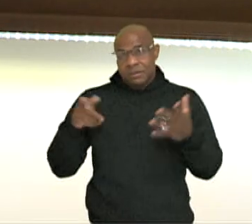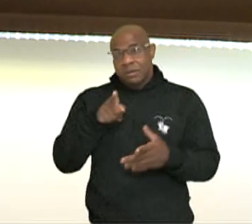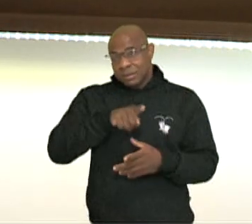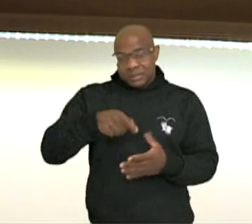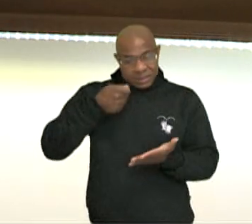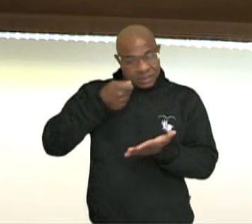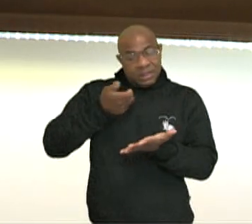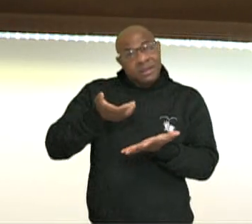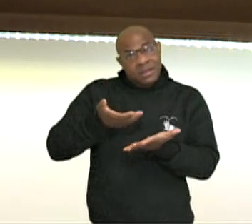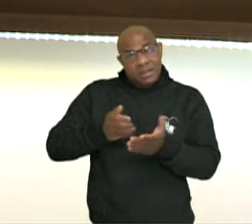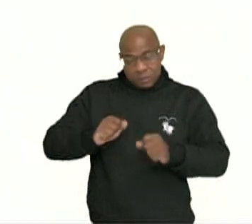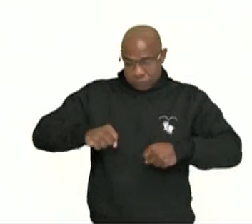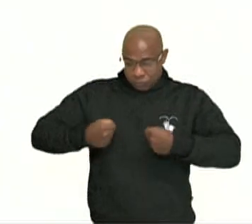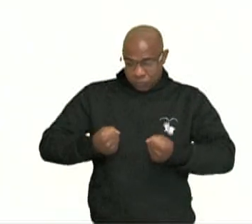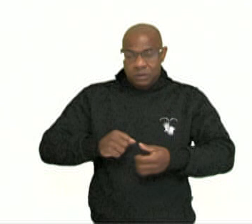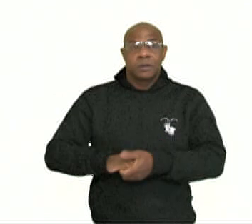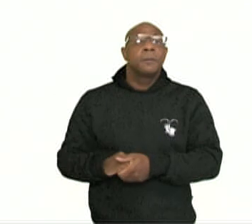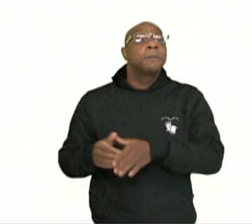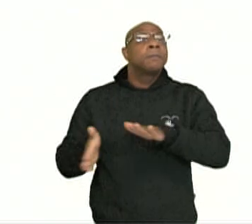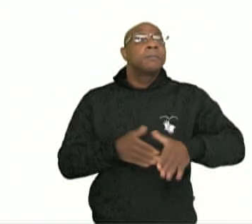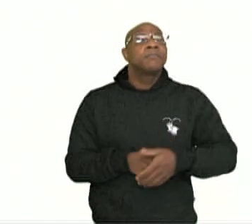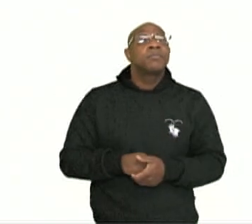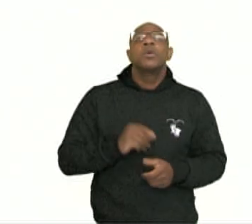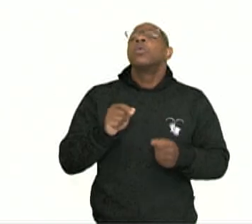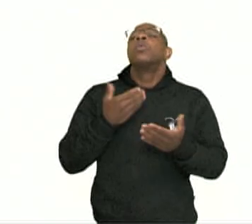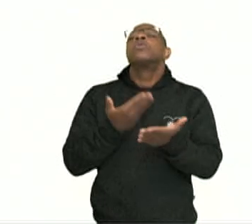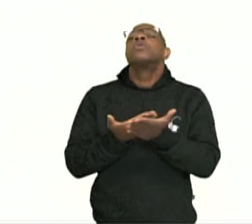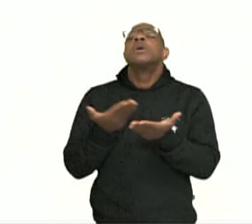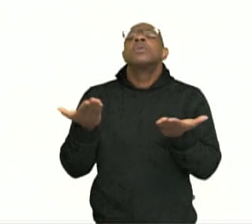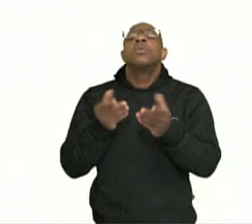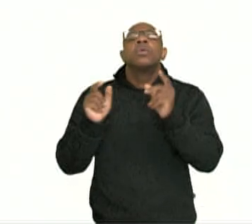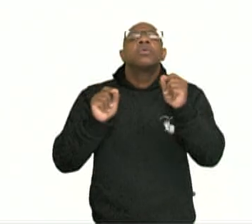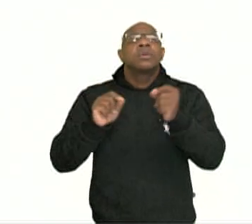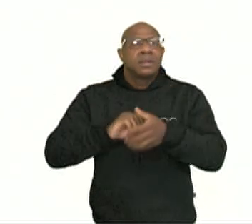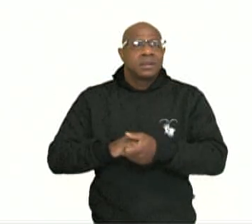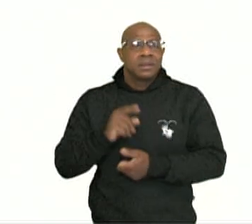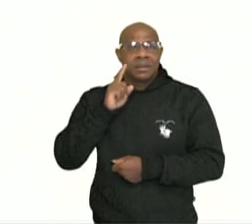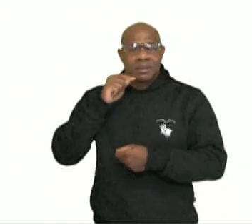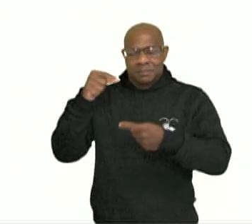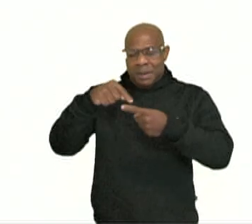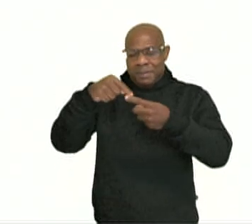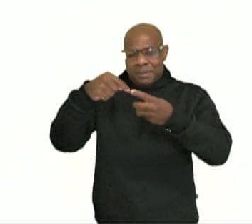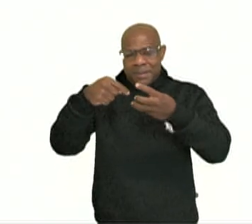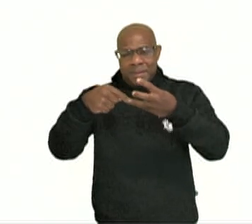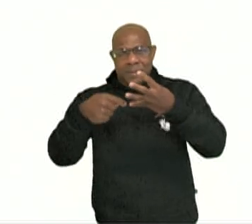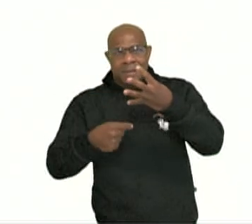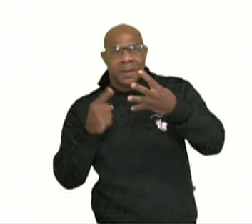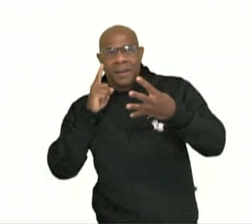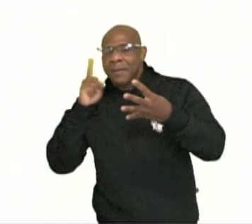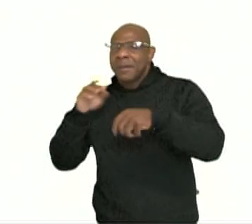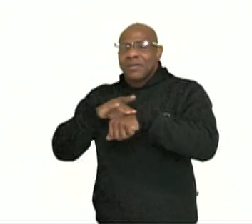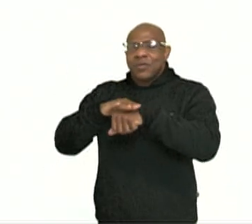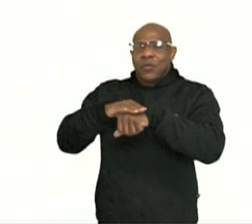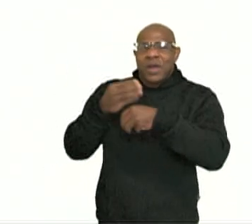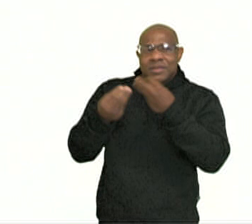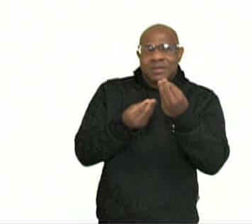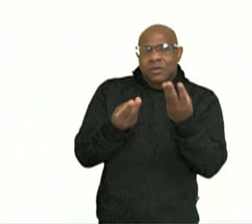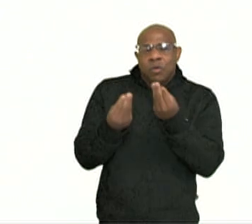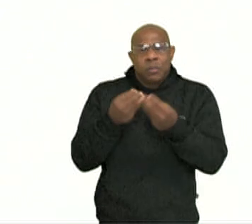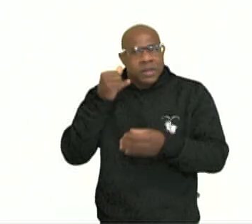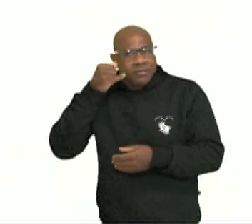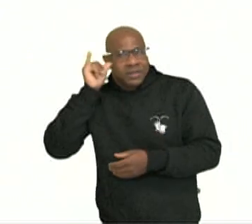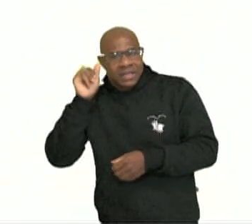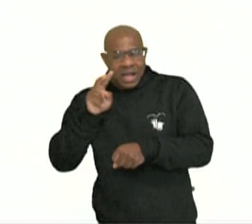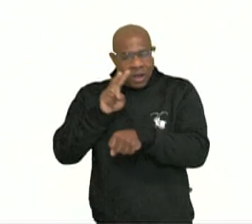vimos na aula de hoje? A doença filariose, transmissão, sintomas e a prevenção.